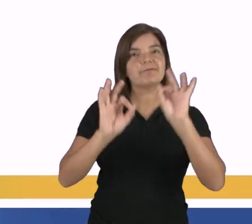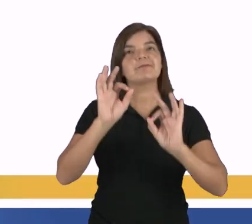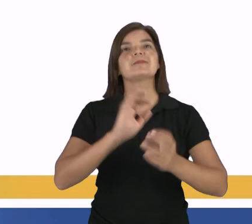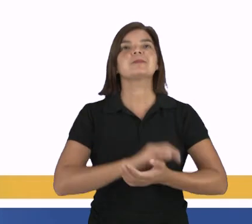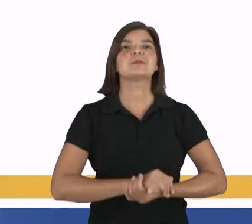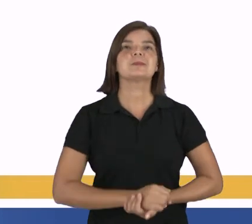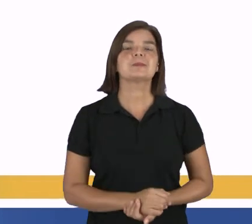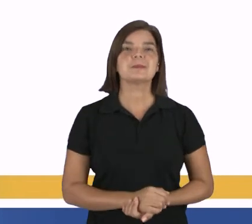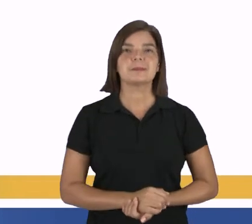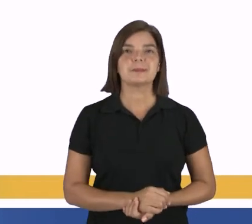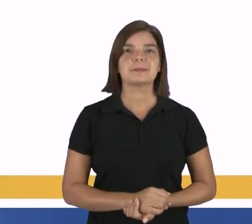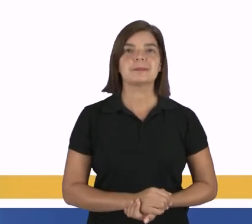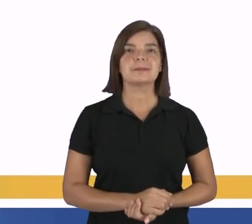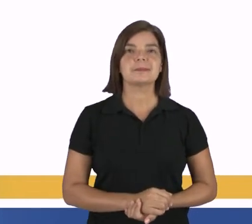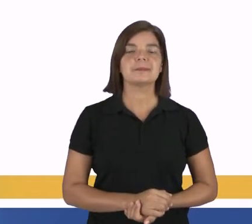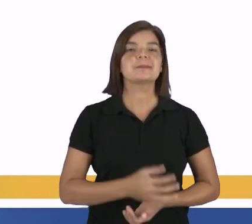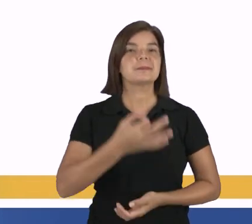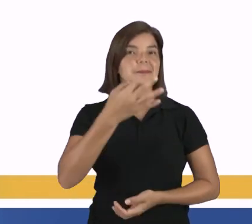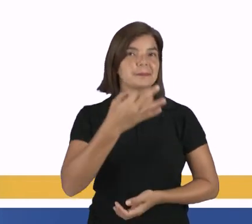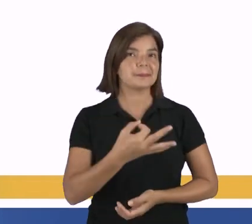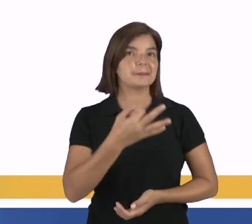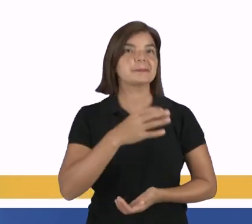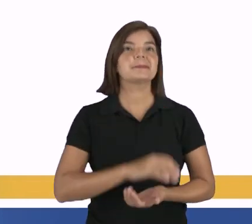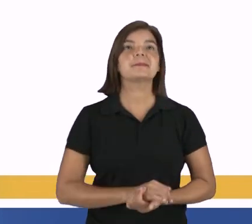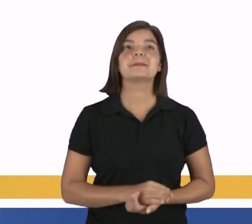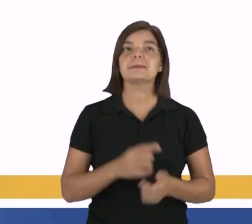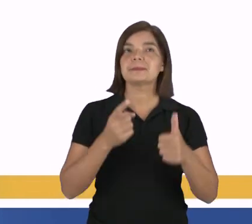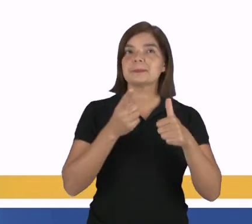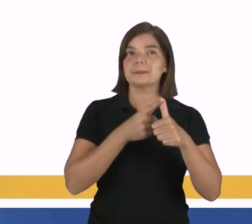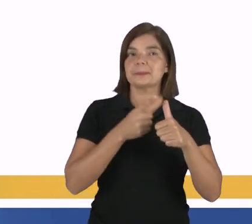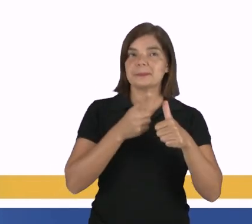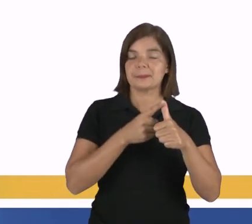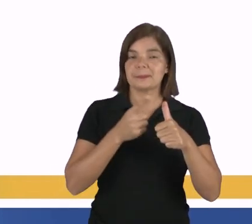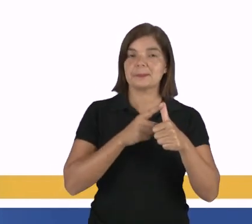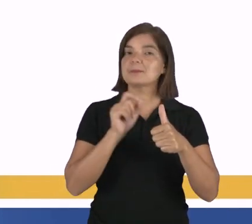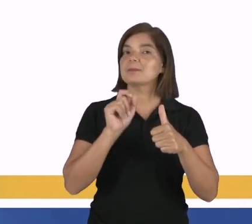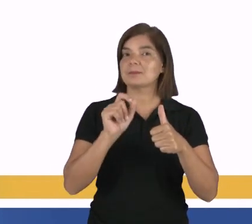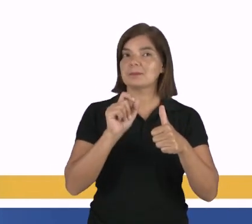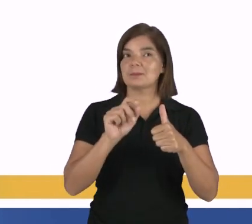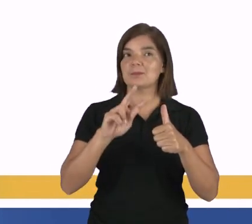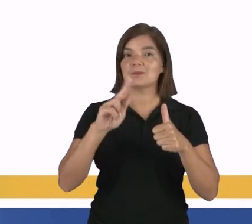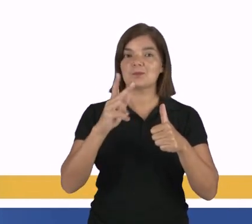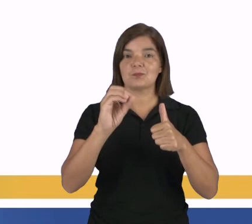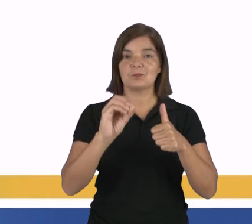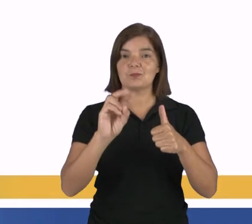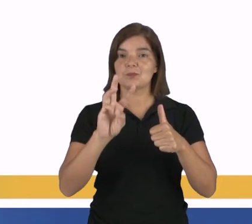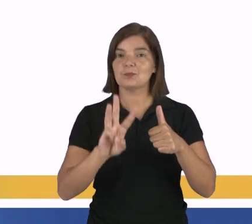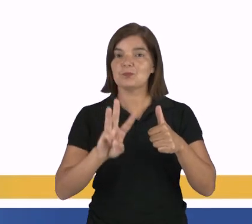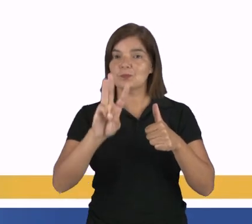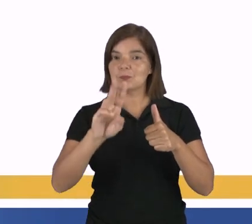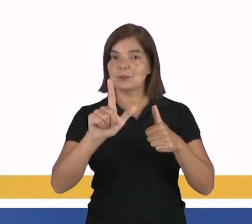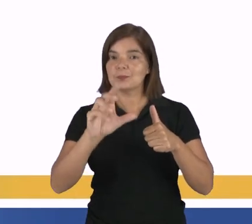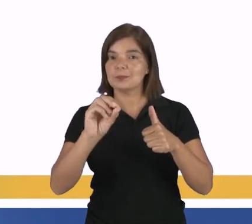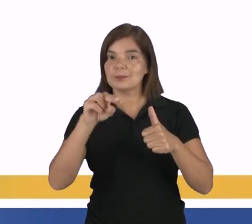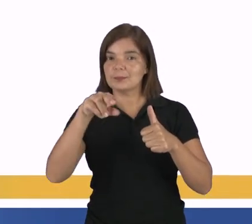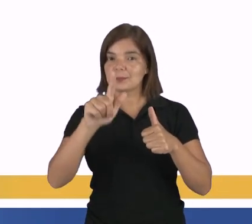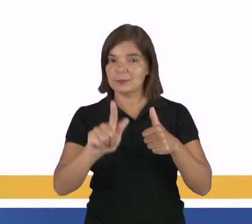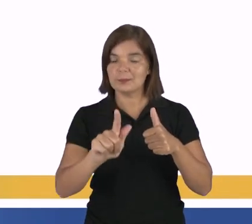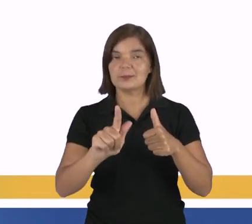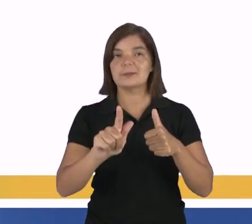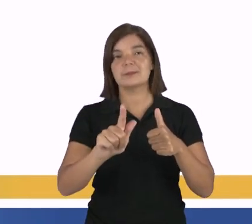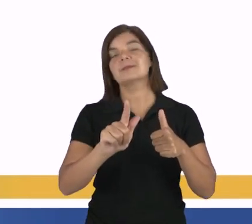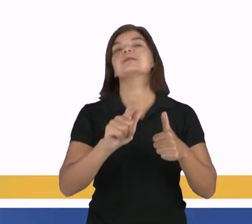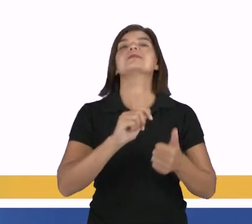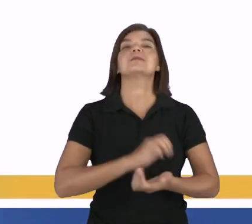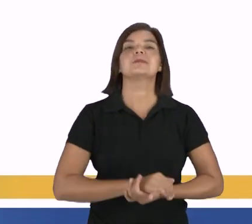fix a laptop? Está correto, porque primeiro nós temos que colocar o how long. Se tivesse